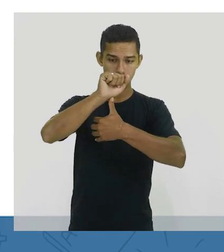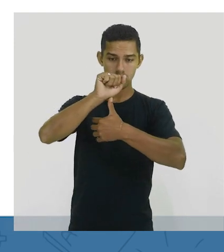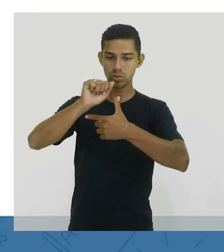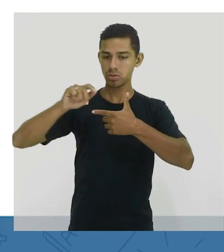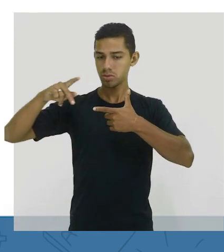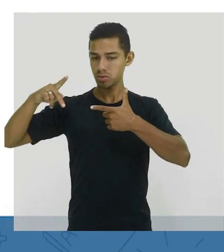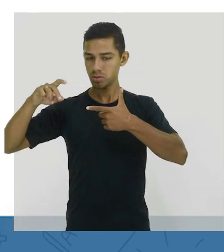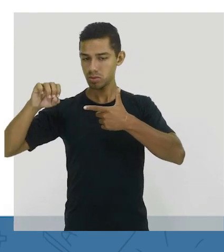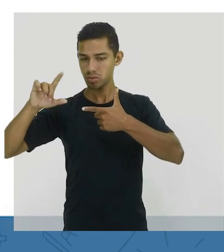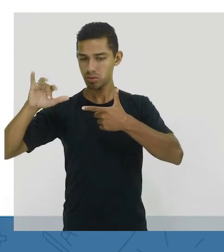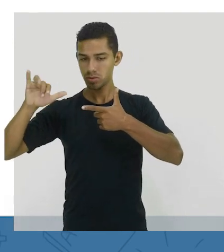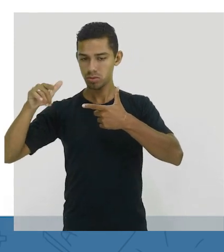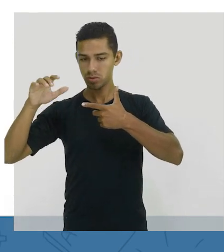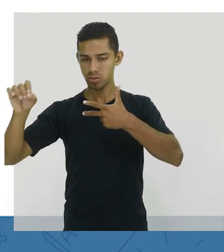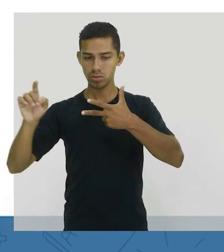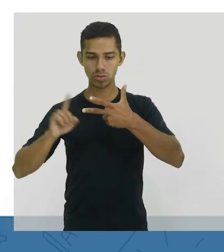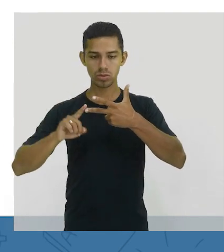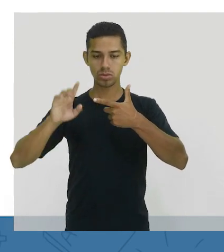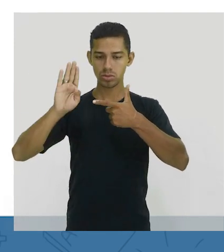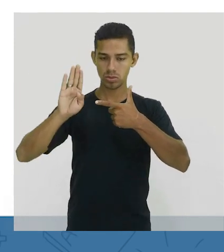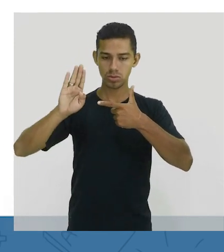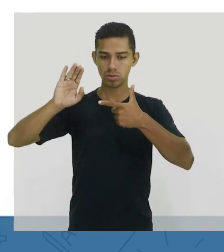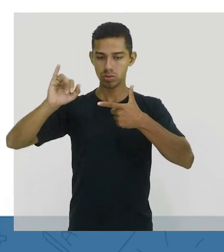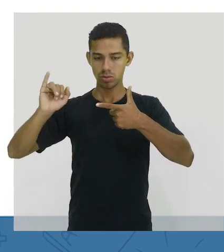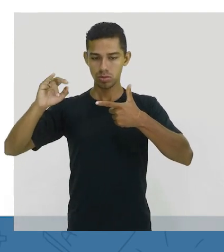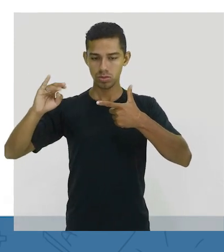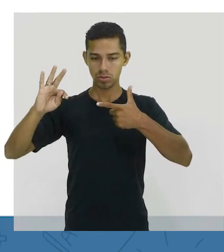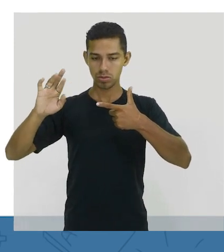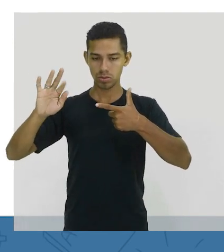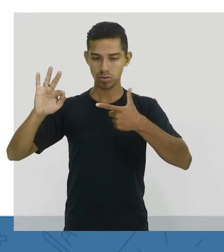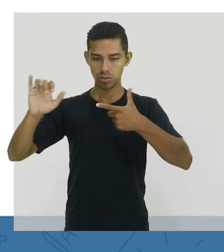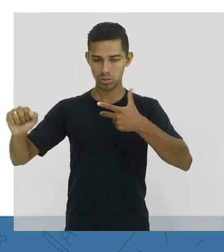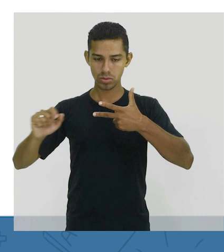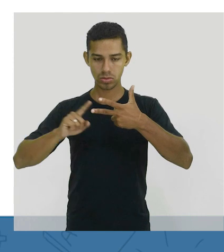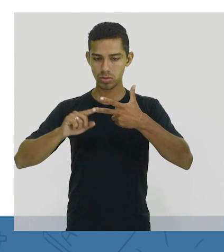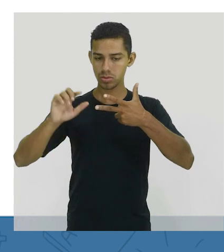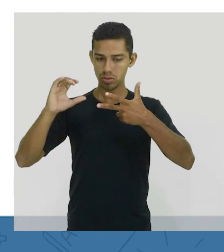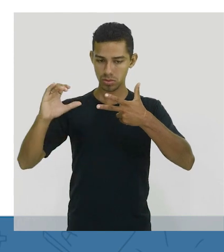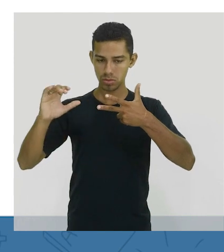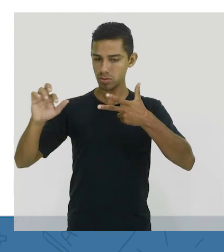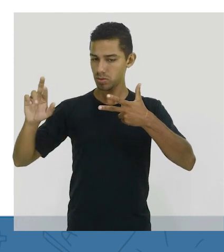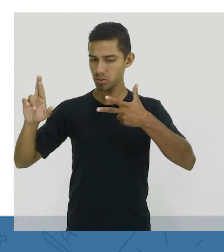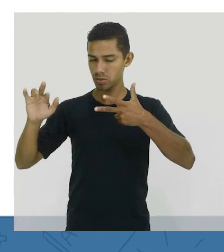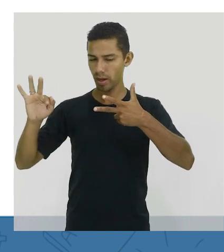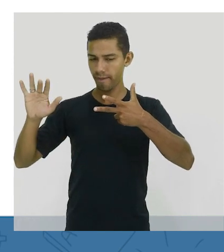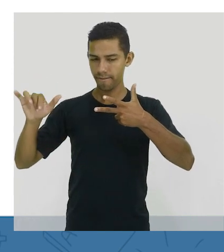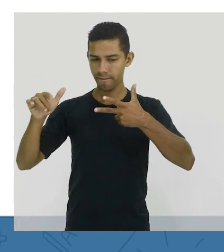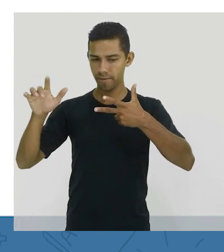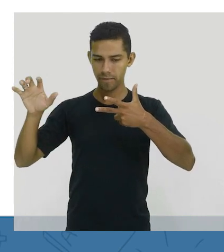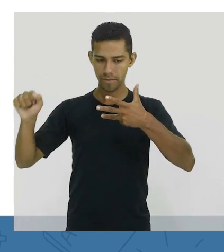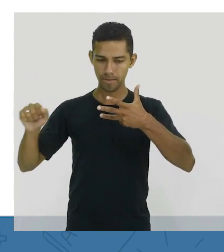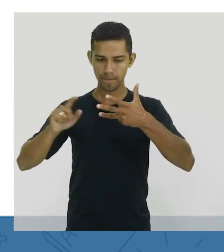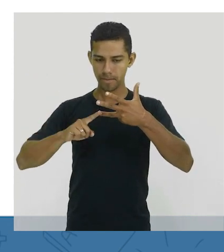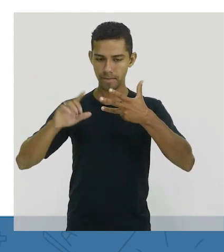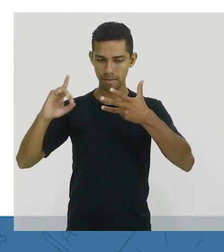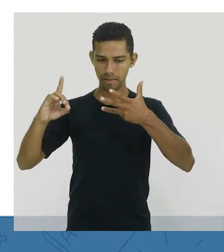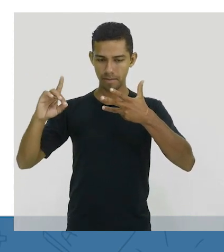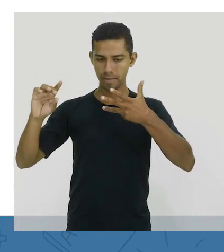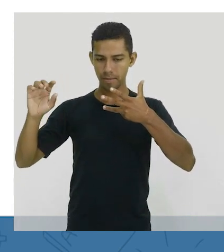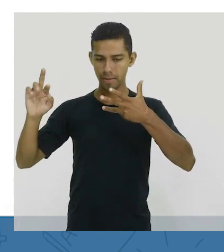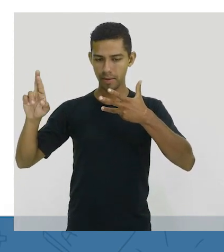polarização. Letra B, interferência. Letra C, reflexão. Letra D, reverberação. E letra